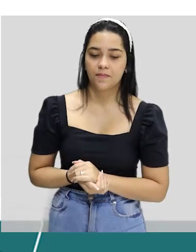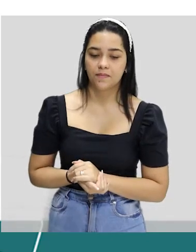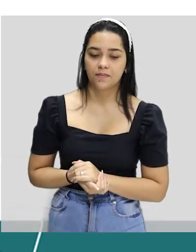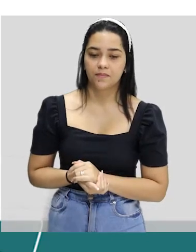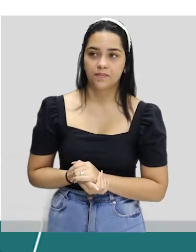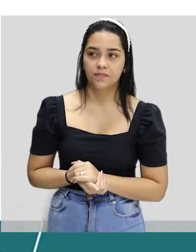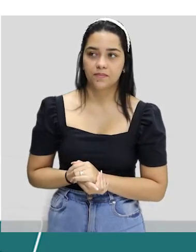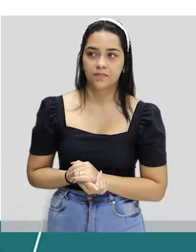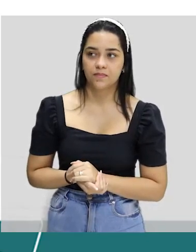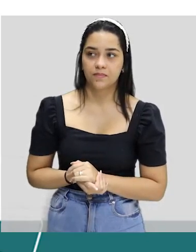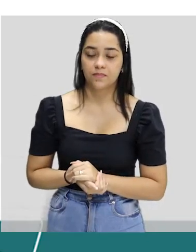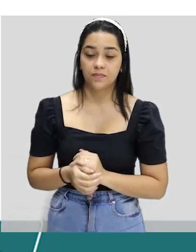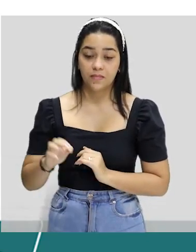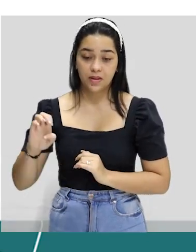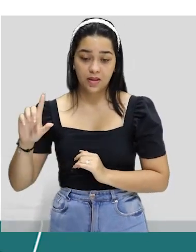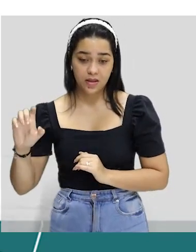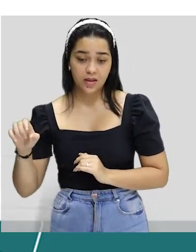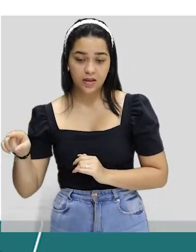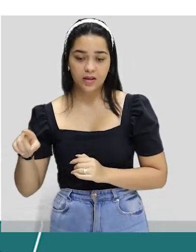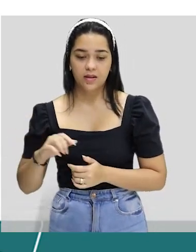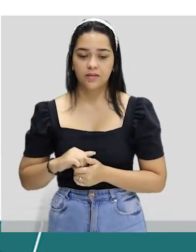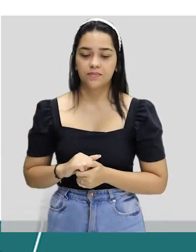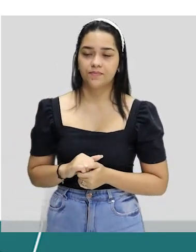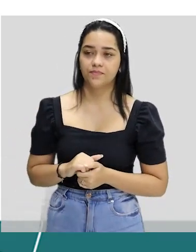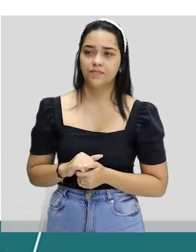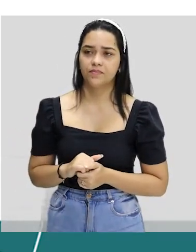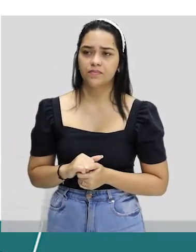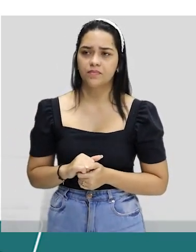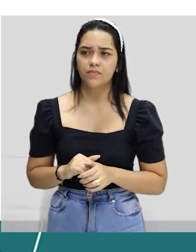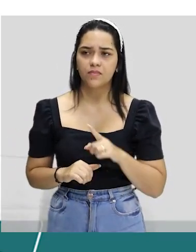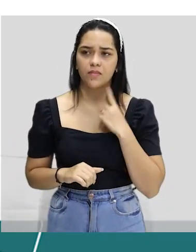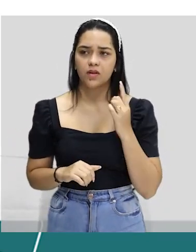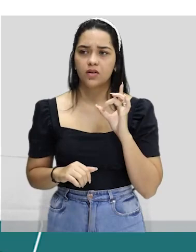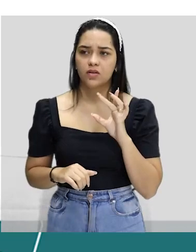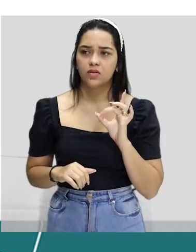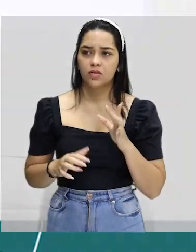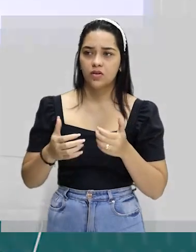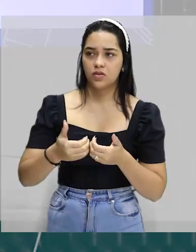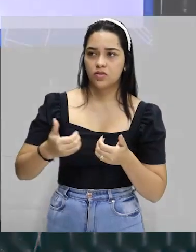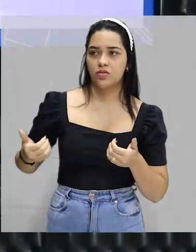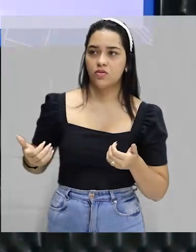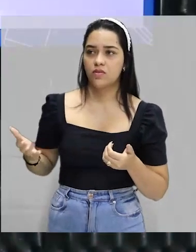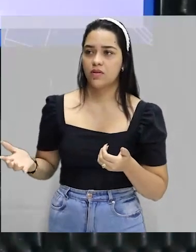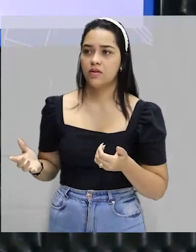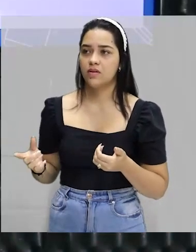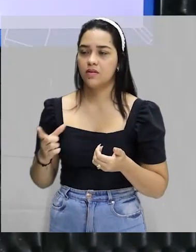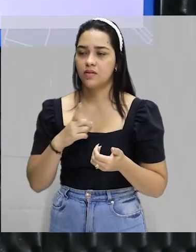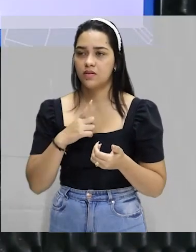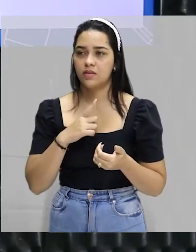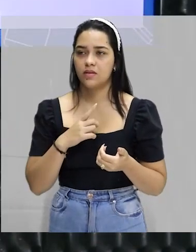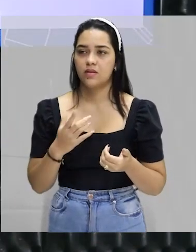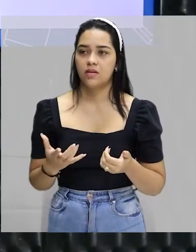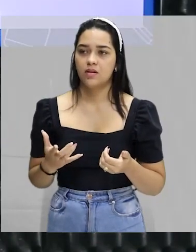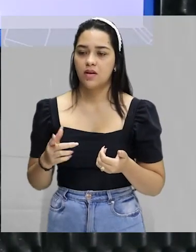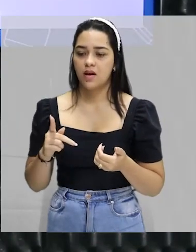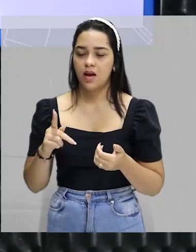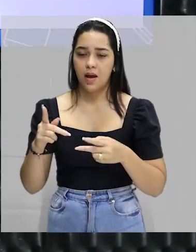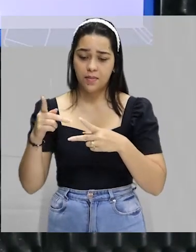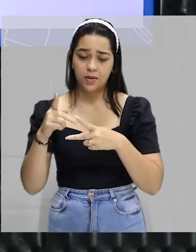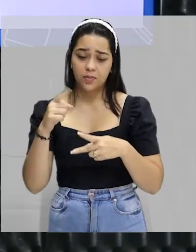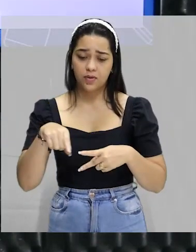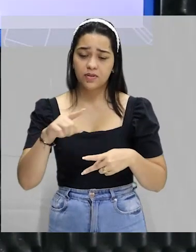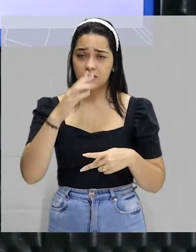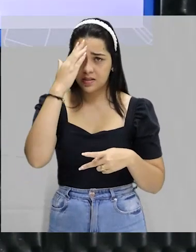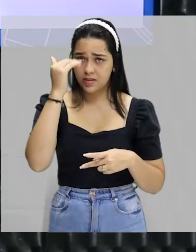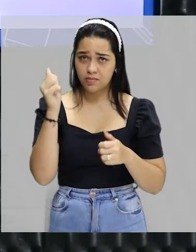palestra por ele, tá? A gente só tirou aqui a preposição porque você